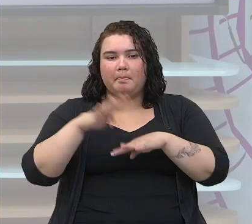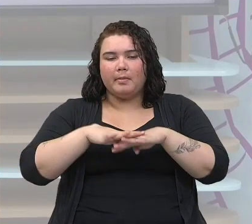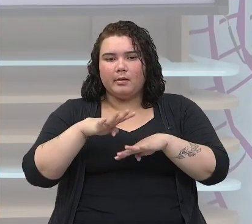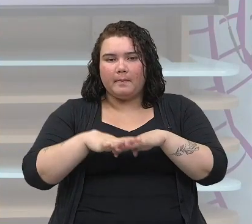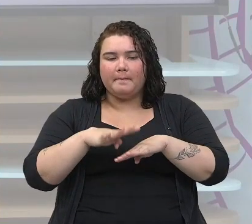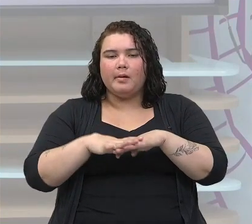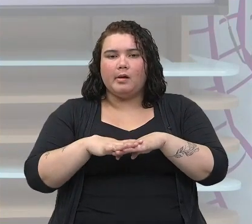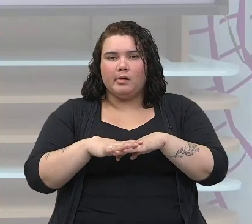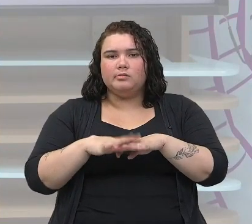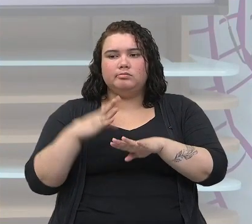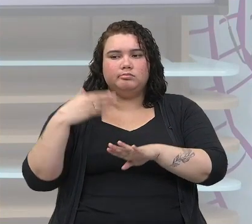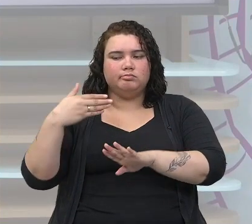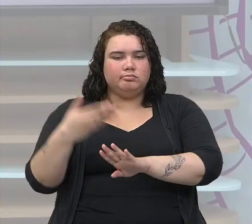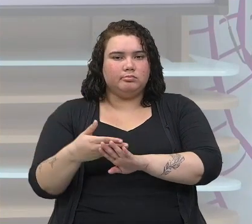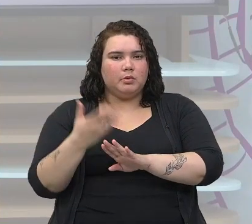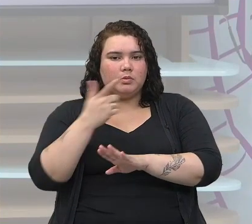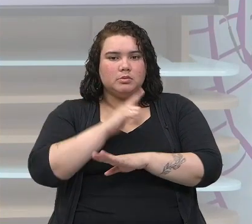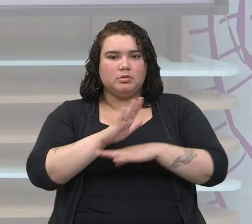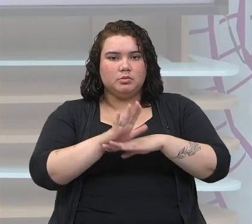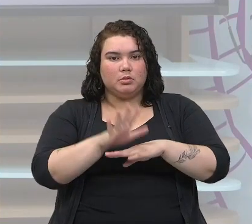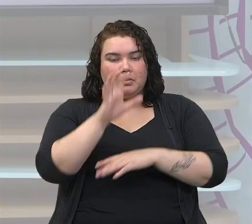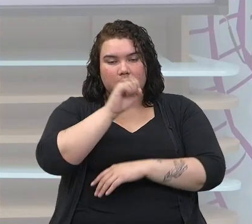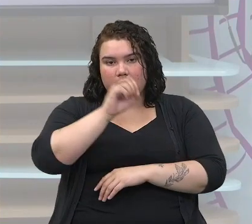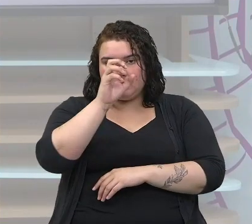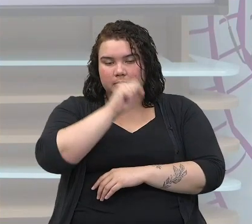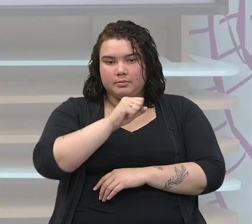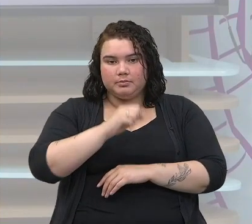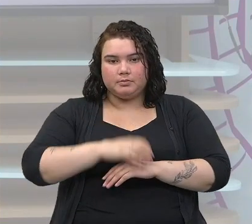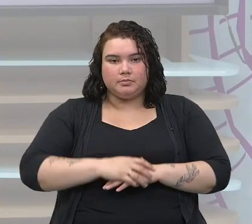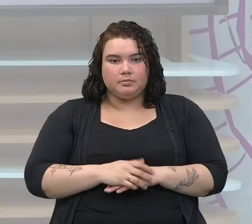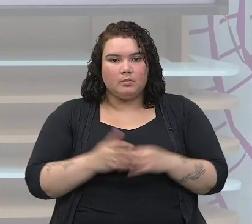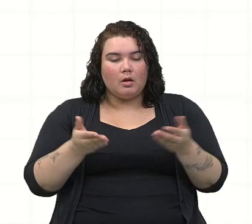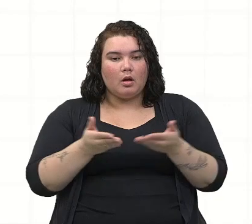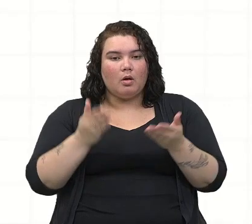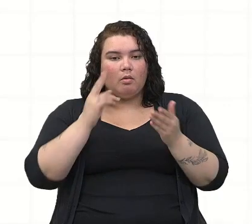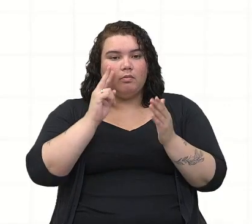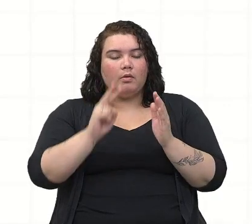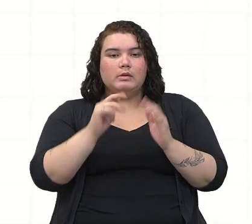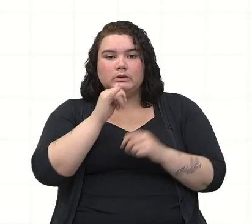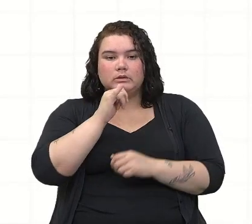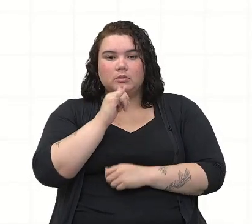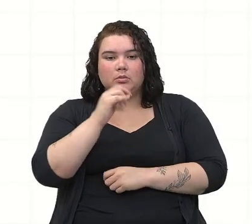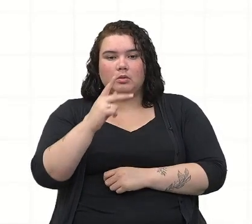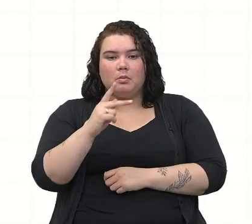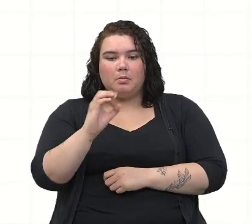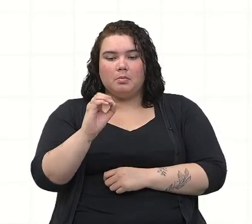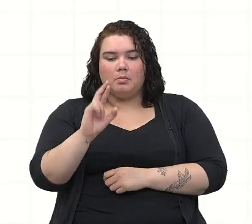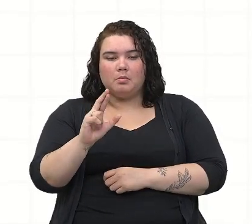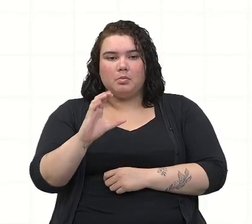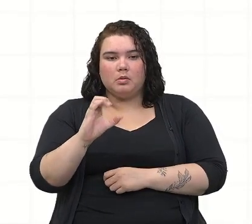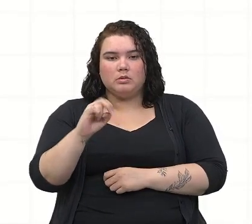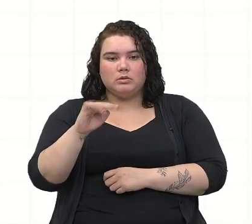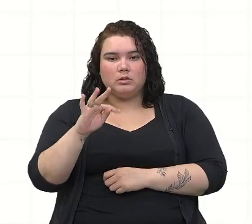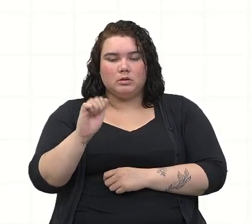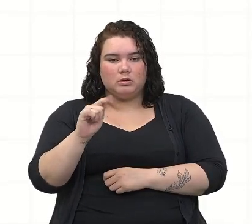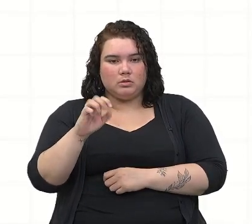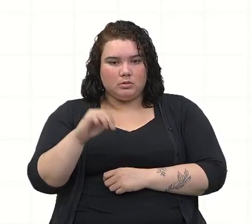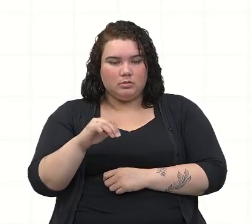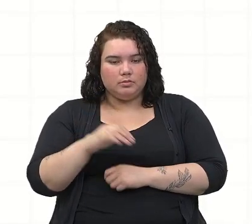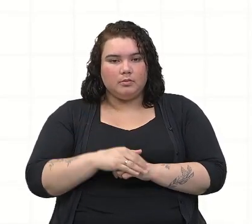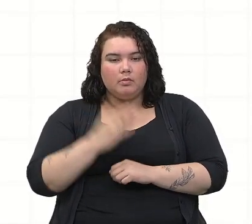vão ajudando, né? Então vamos aqui para a nossa porcentagem. Aqui nós temos